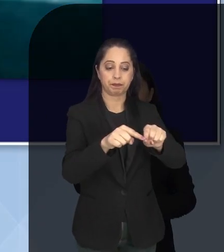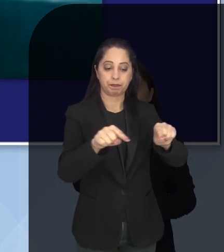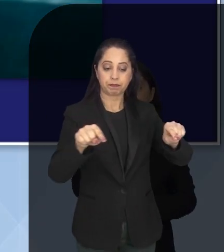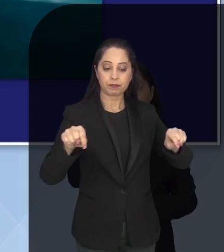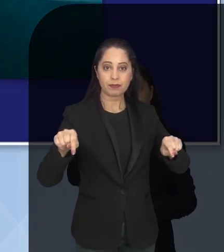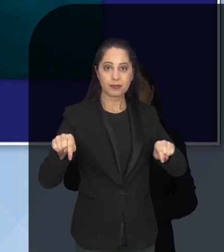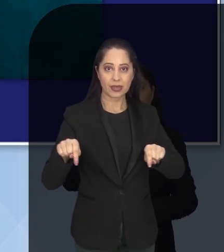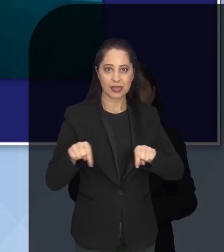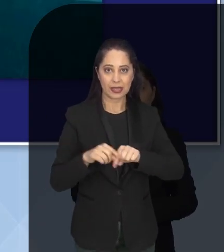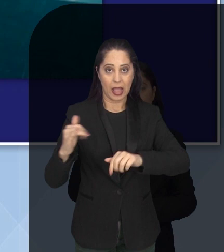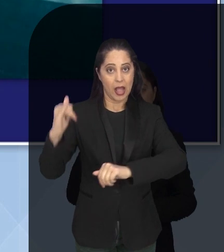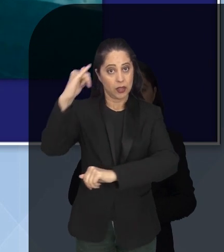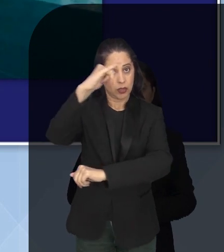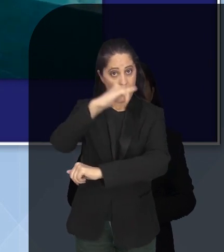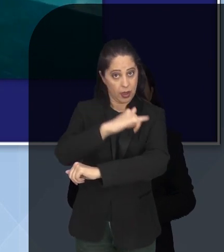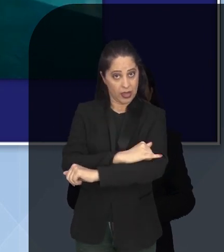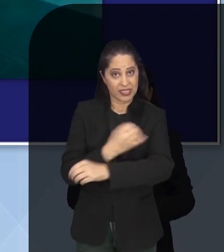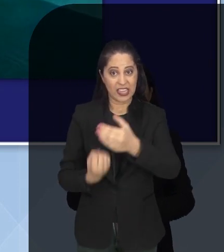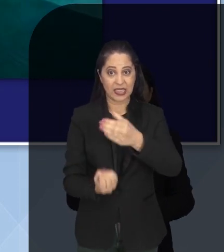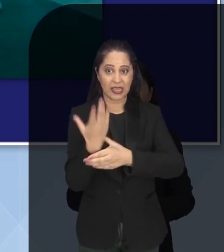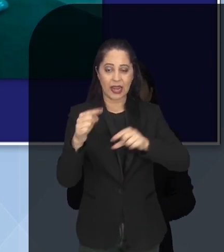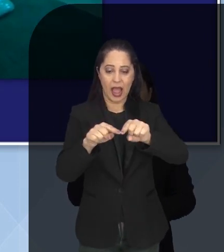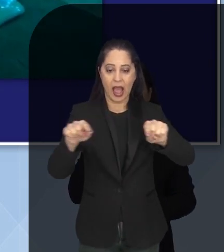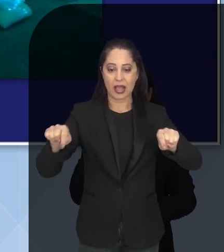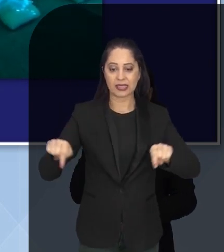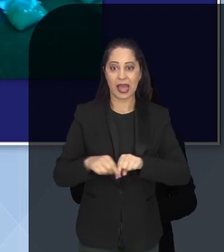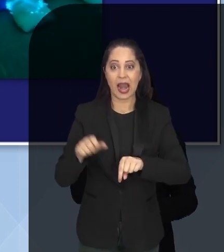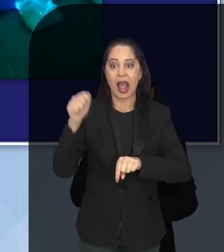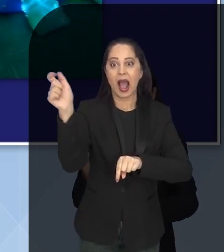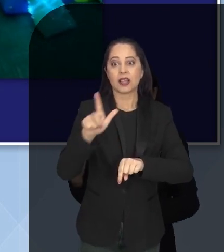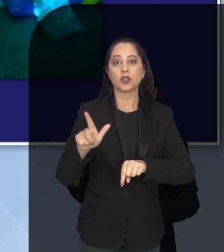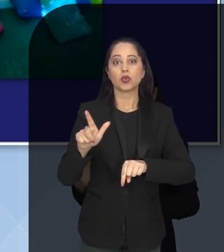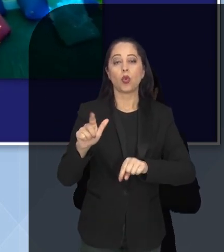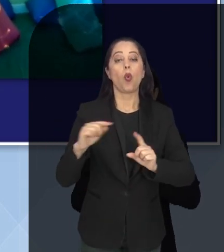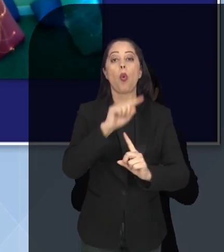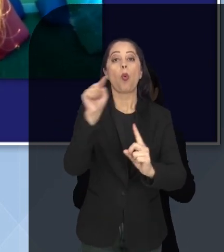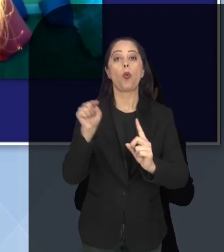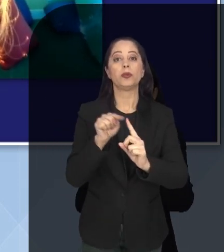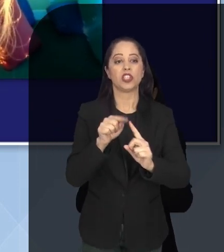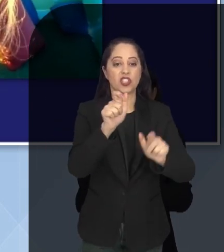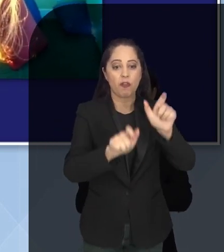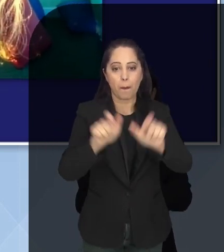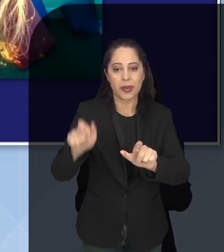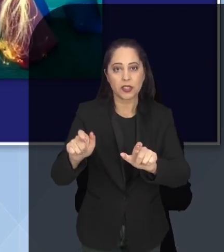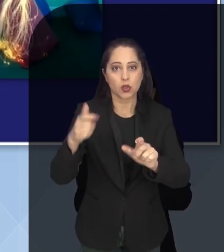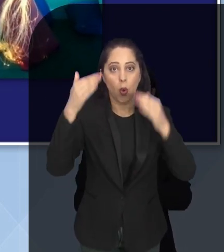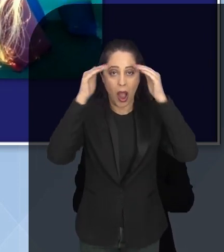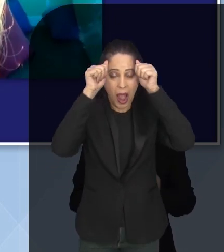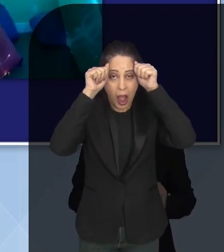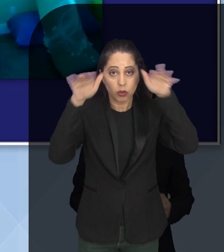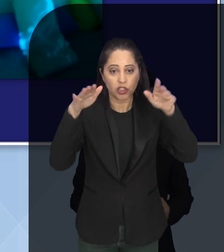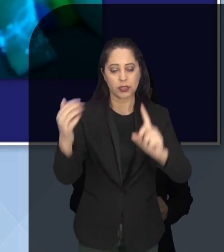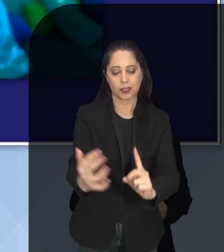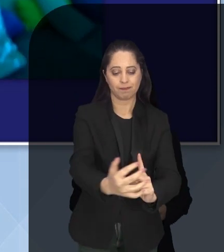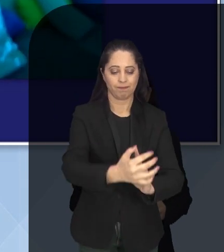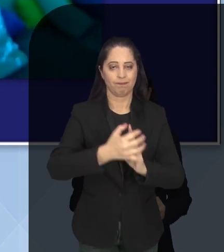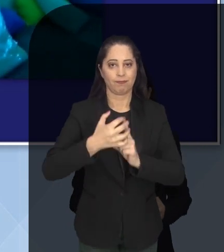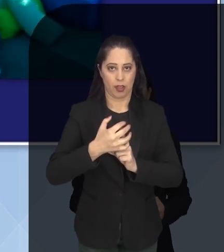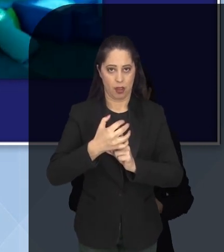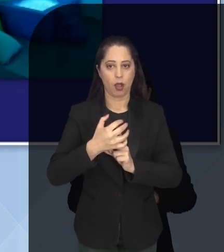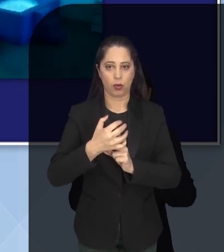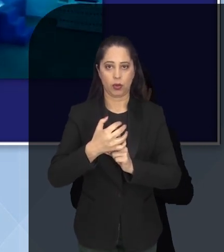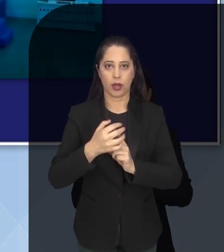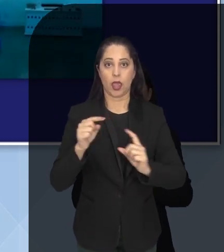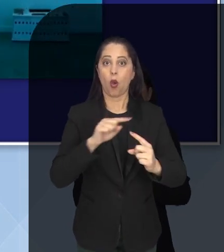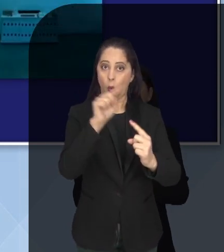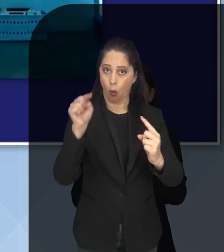salas multissensoriais em aeroportos da cidade para acolher autistas. A expectativa é que o aeroporto